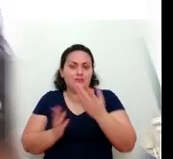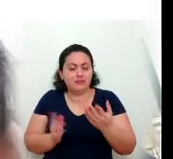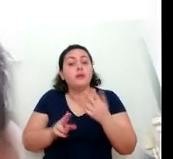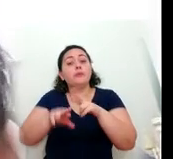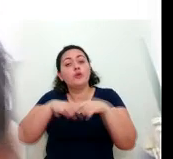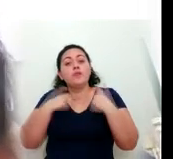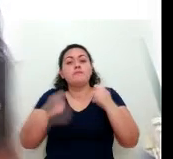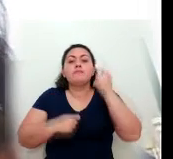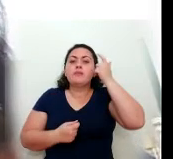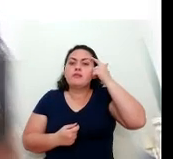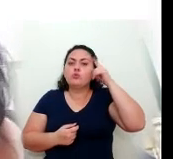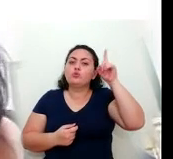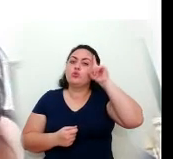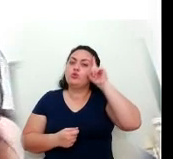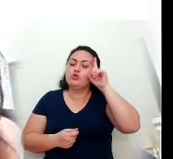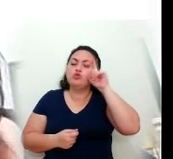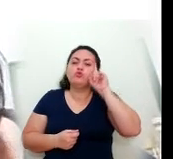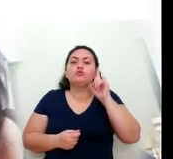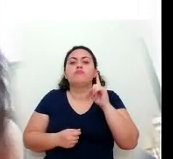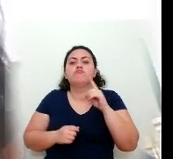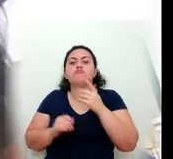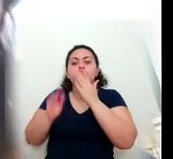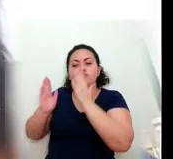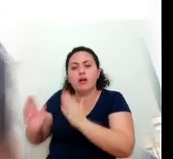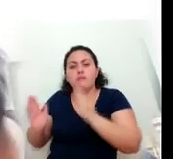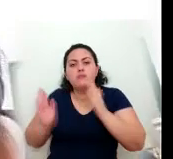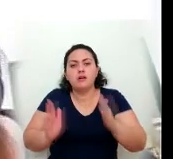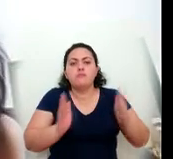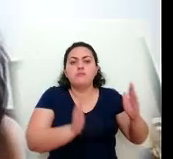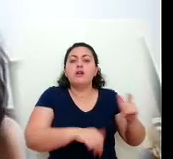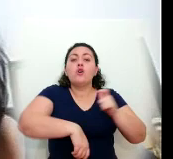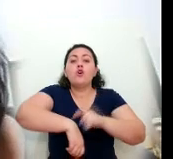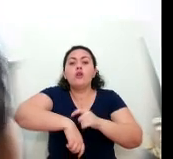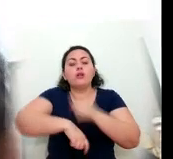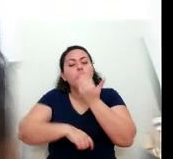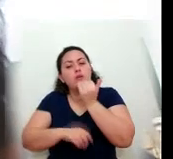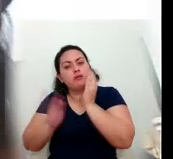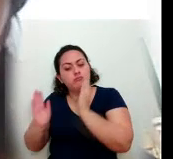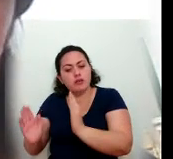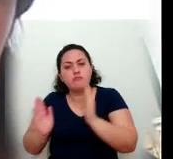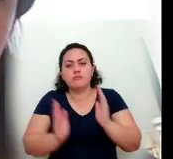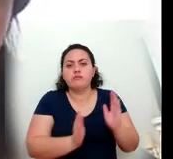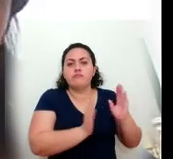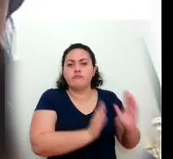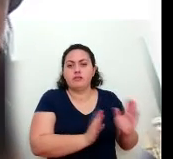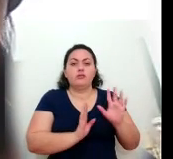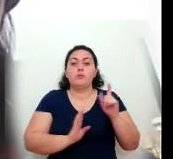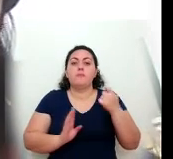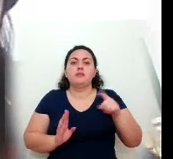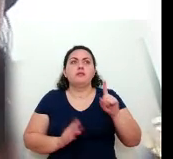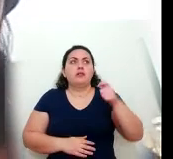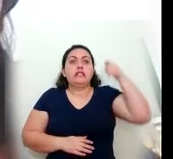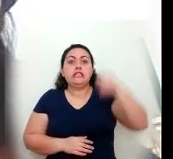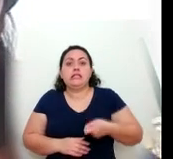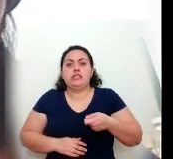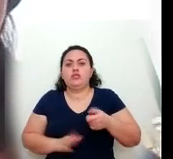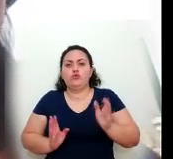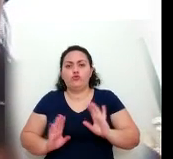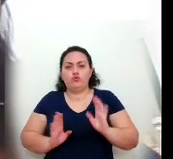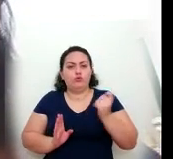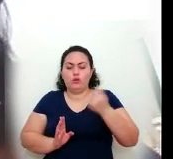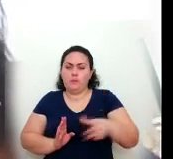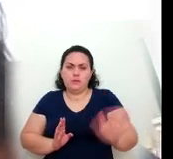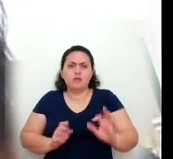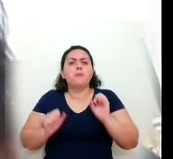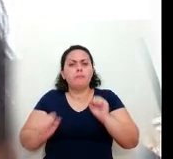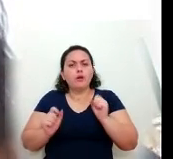menos, né, estipular uma rotina diária, né? Aí dentro dessa rotina, alguns horários para alimentação, que é isso, sem muita rigidez,